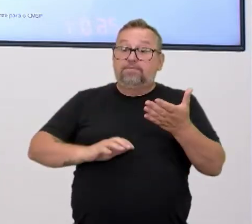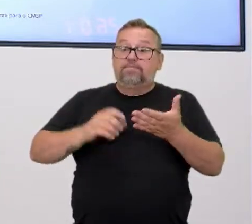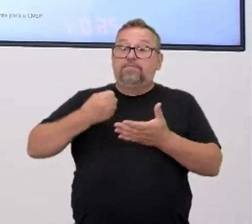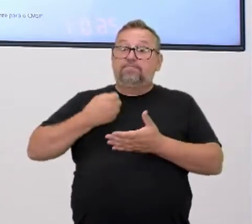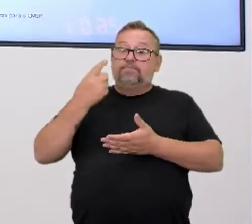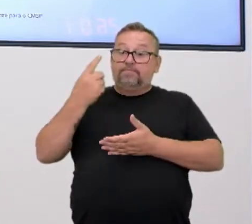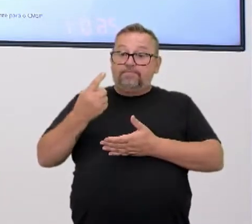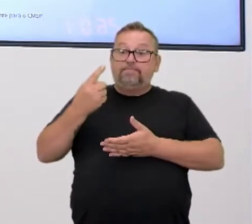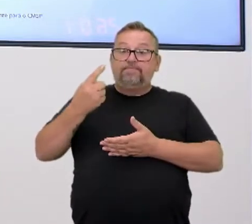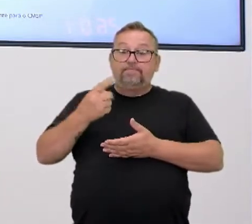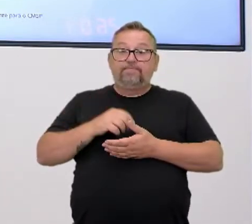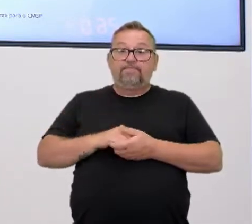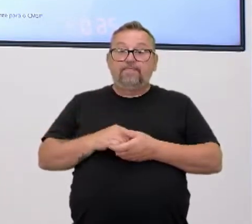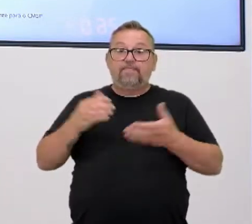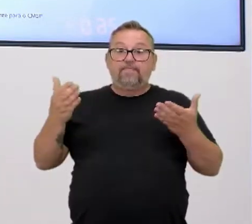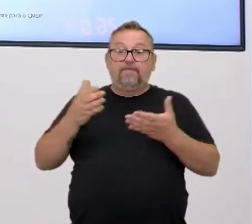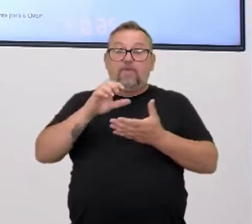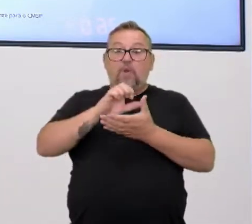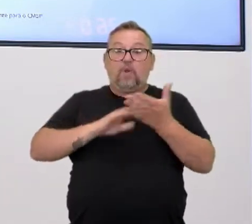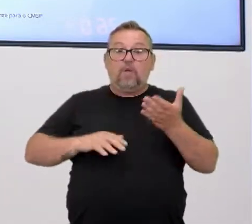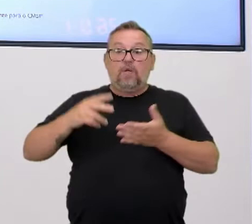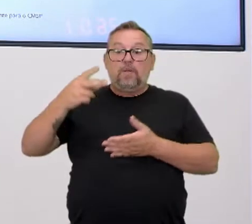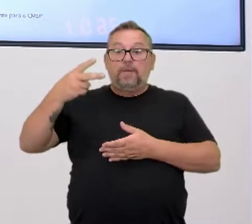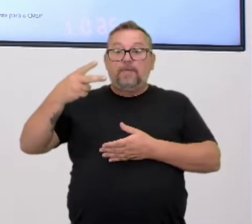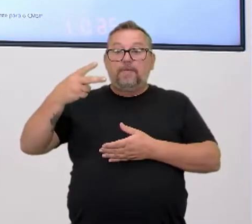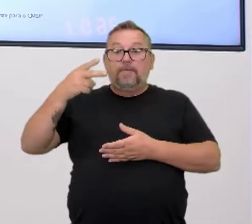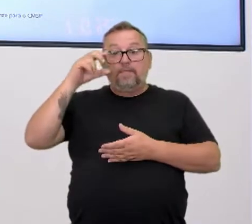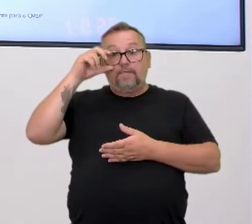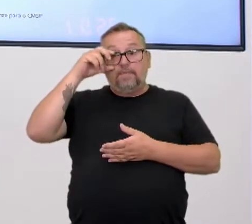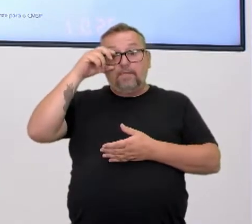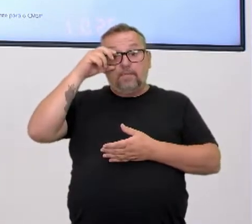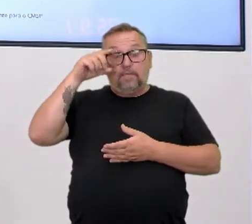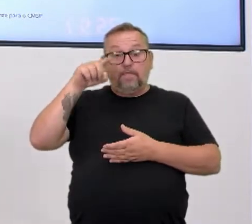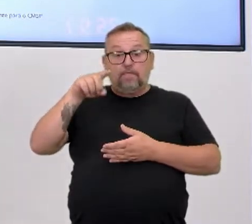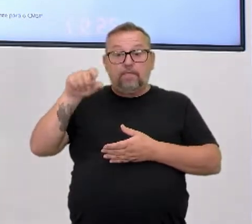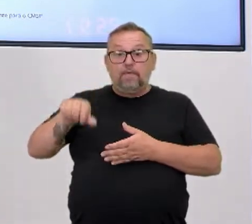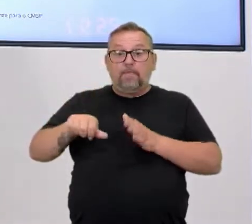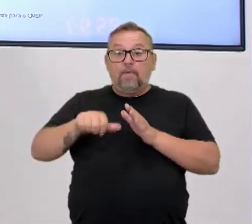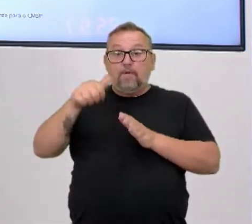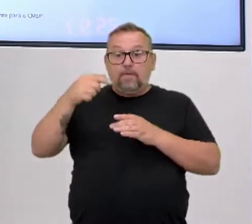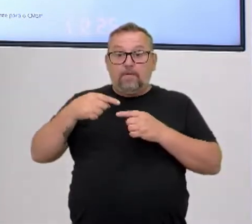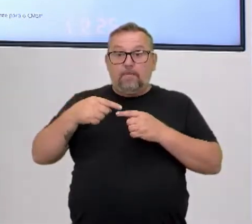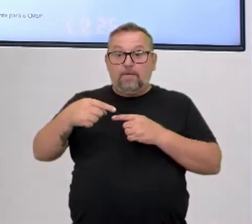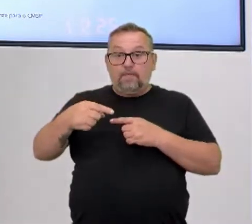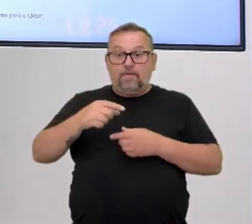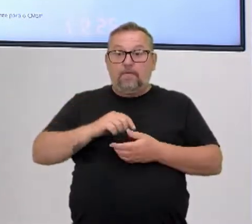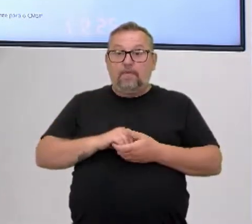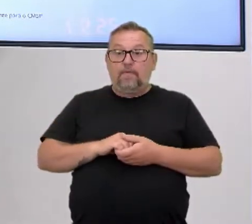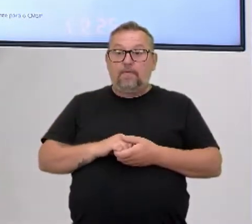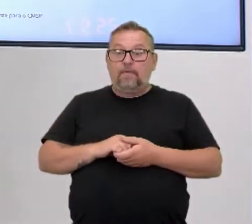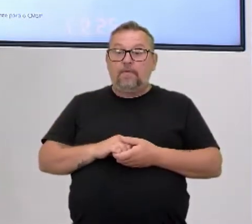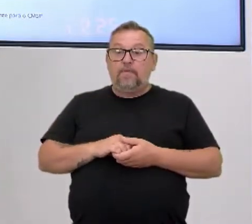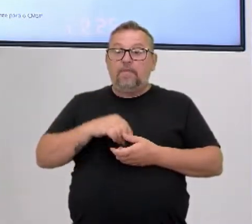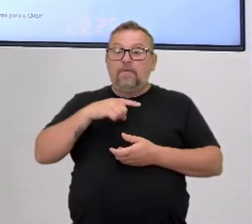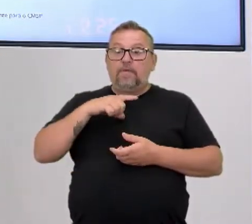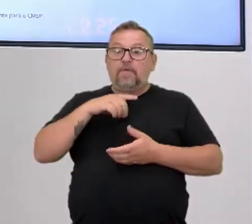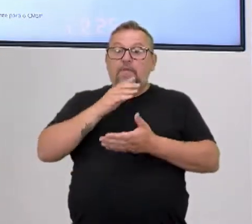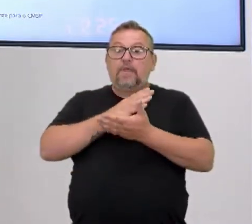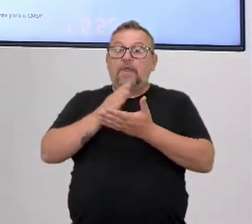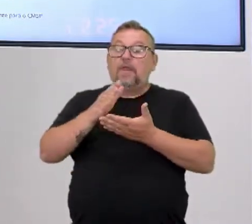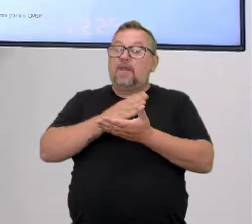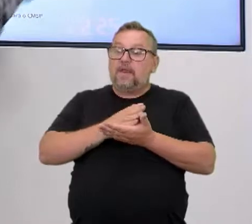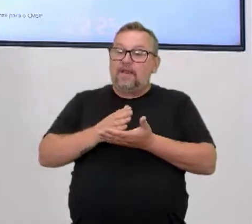1. Agora nós estamos aqui na atividade 2. Nesta primeira semana da atividade 2, nós estamos aqui,